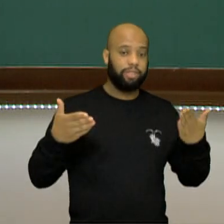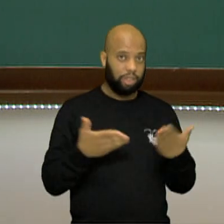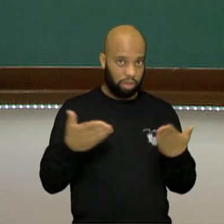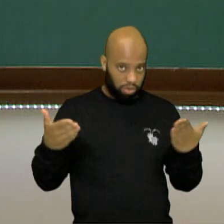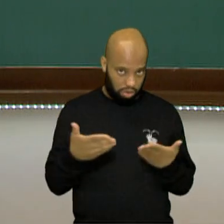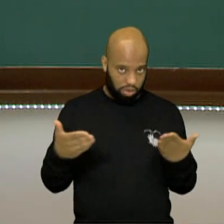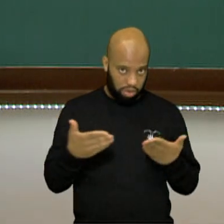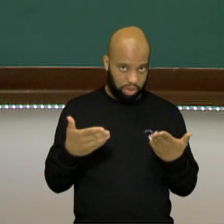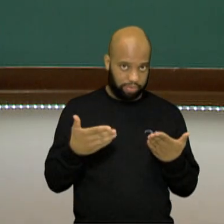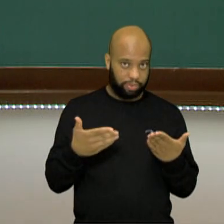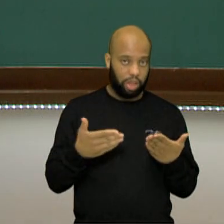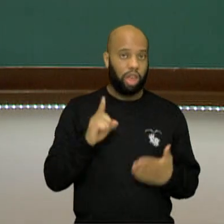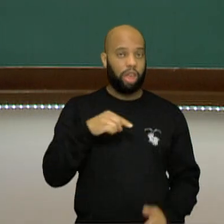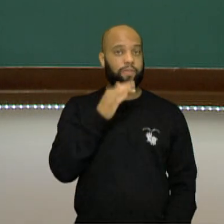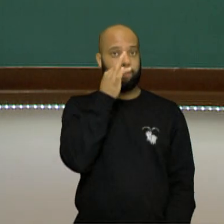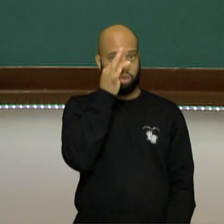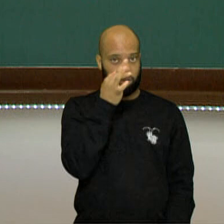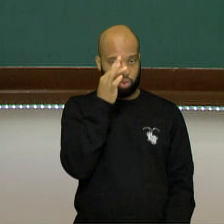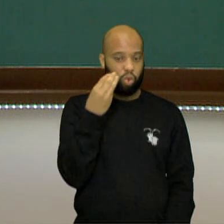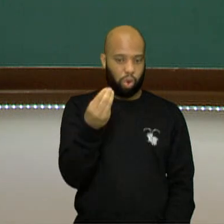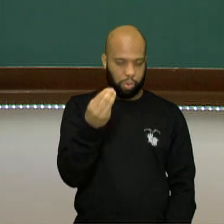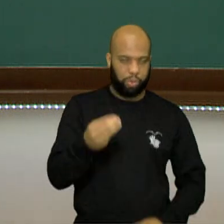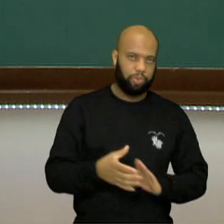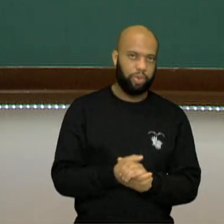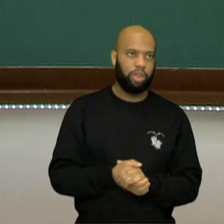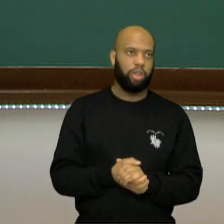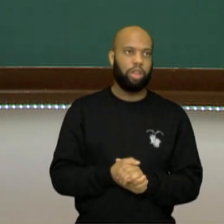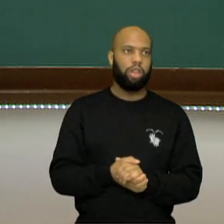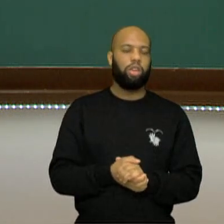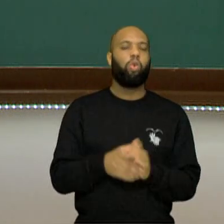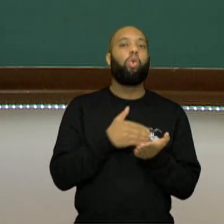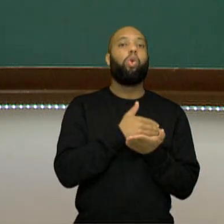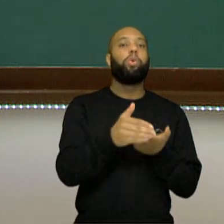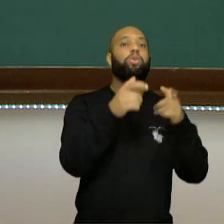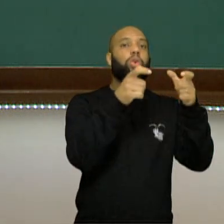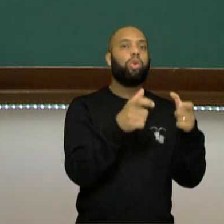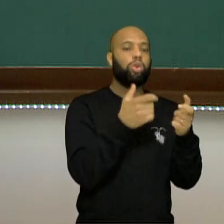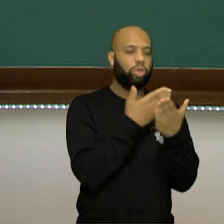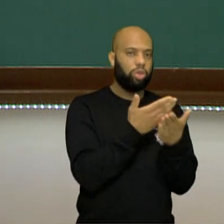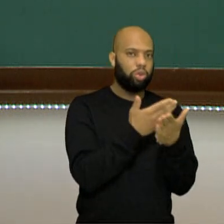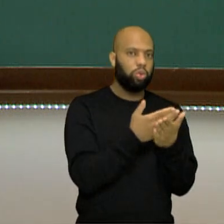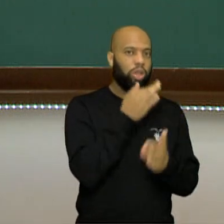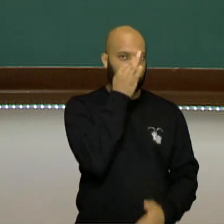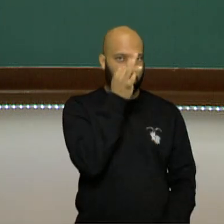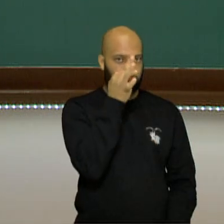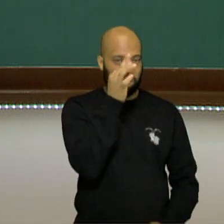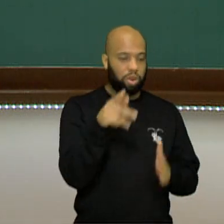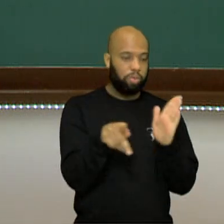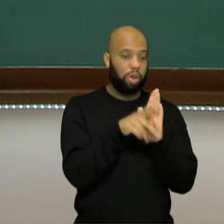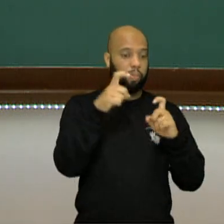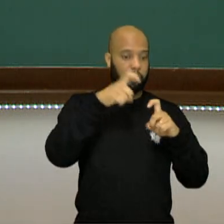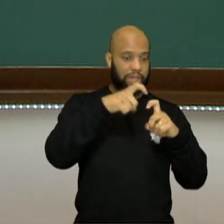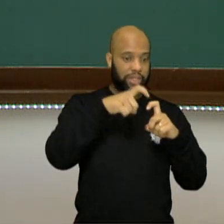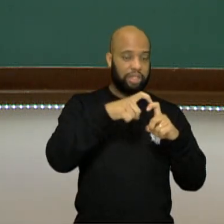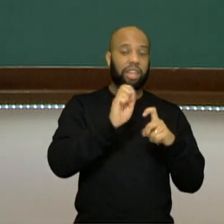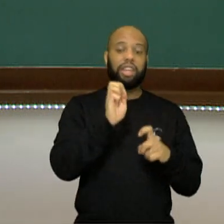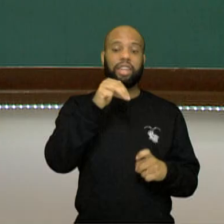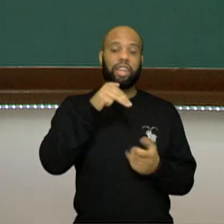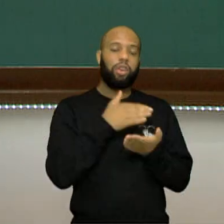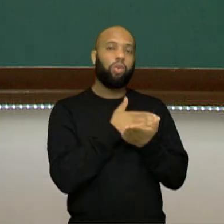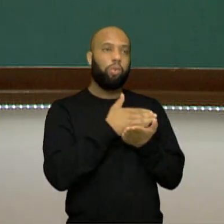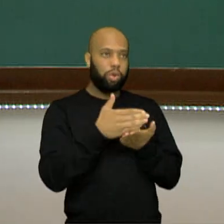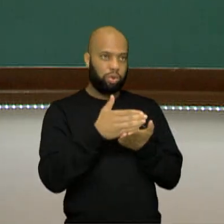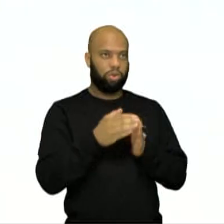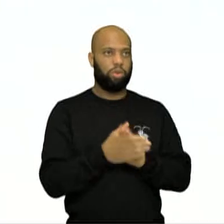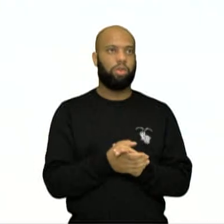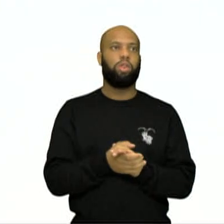sendo conhecidos como as plantas? A gente tem que ter um start de estudo das plantas medicinais. E quem deu esse início, esse